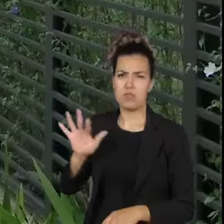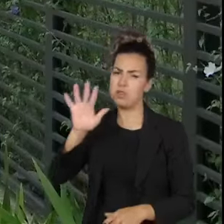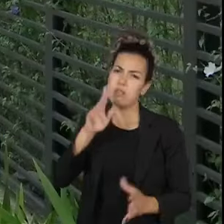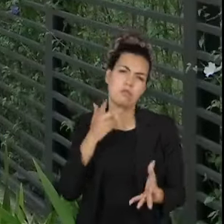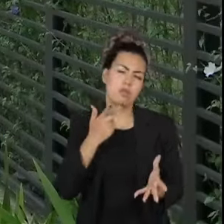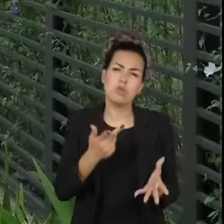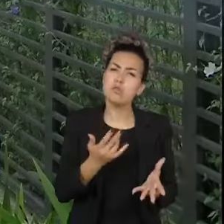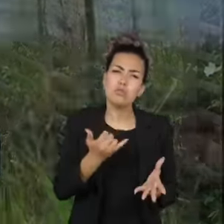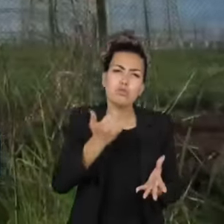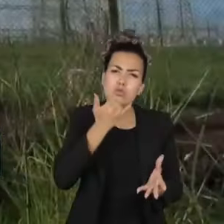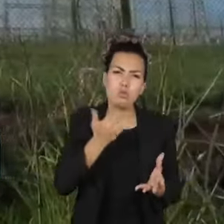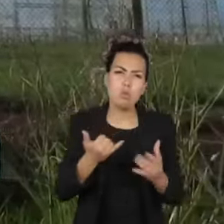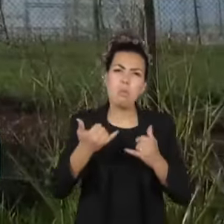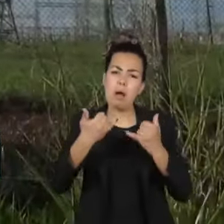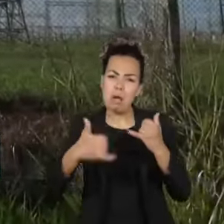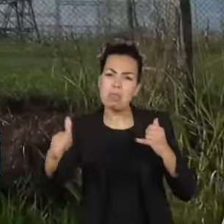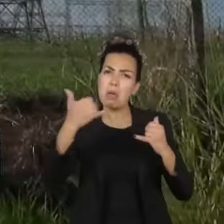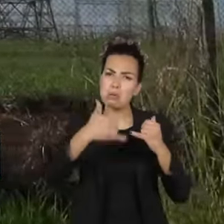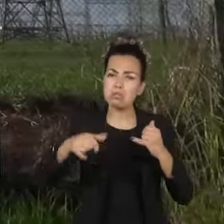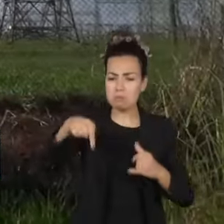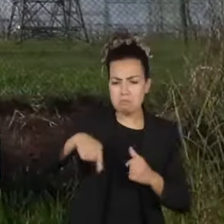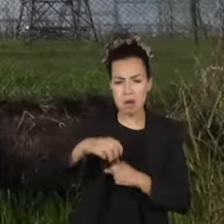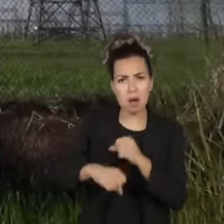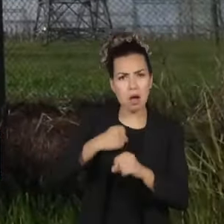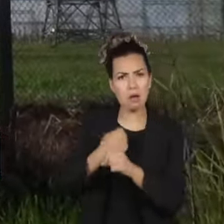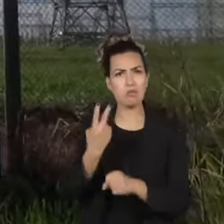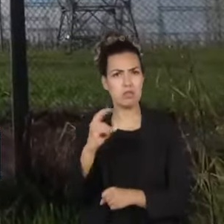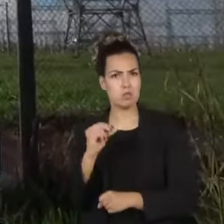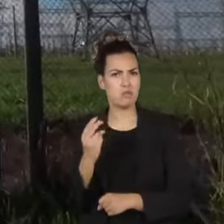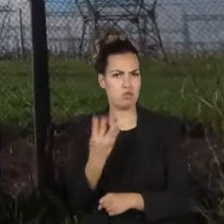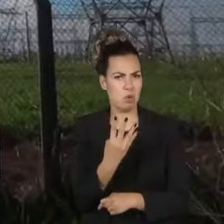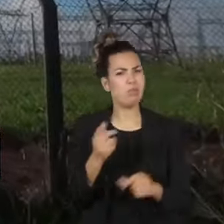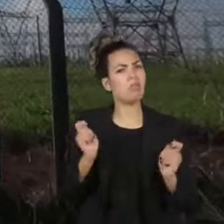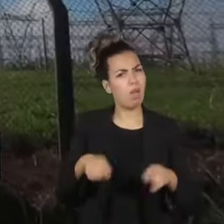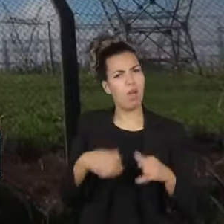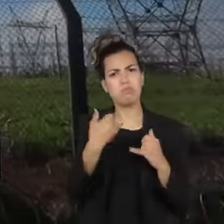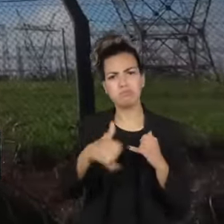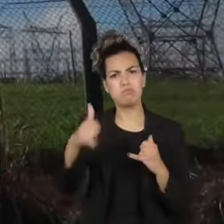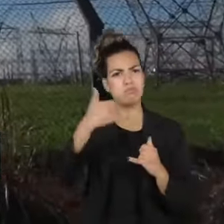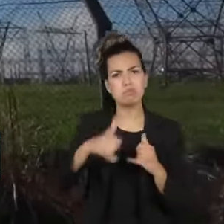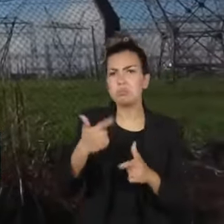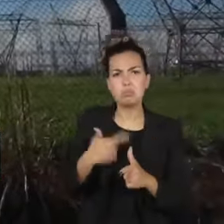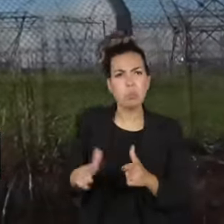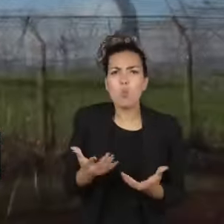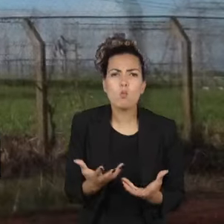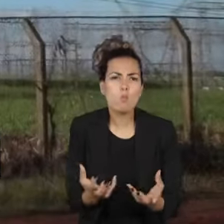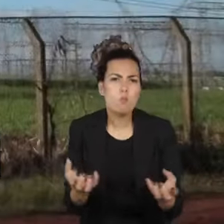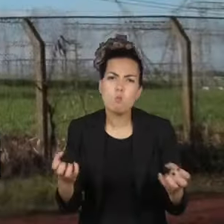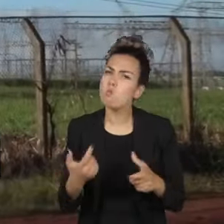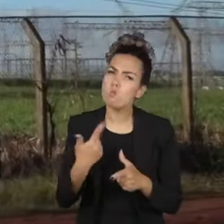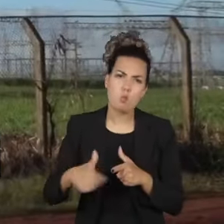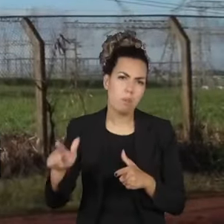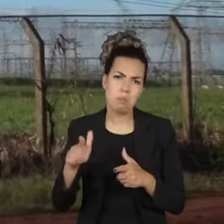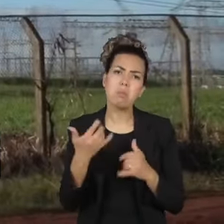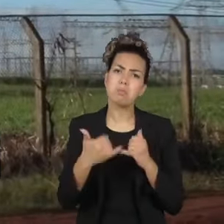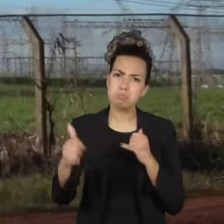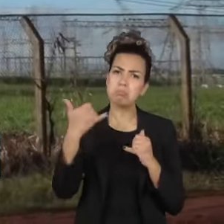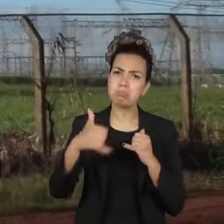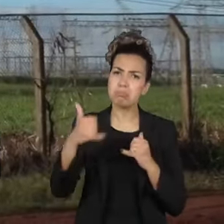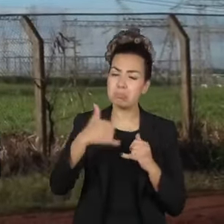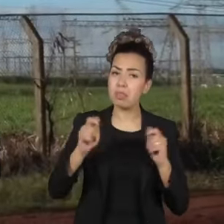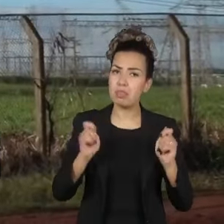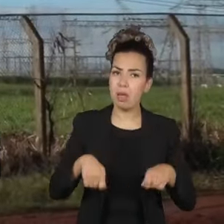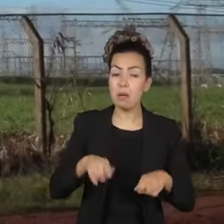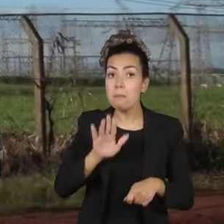de faltar energia este ano por causa da estiagem. Mas a sugestão da medida seria para garantir a segurança do sistema